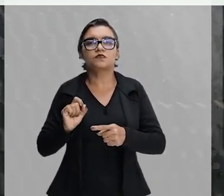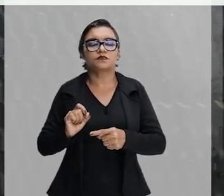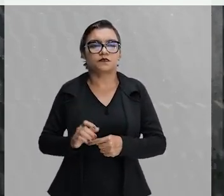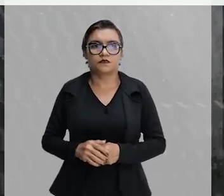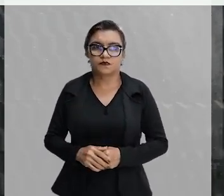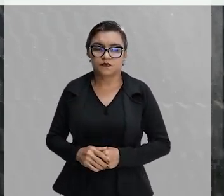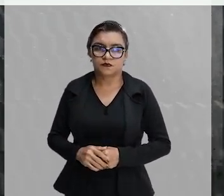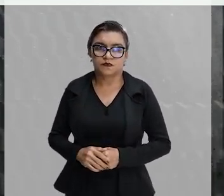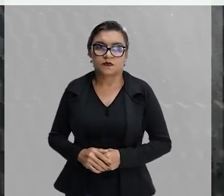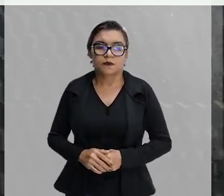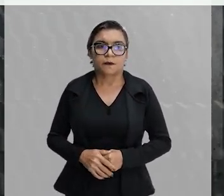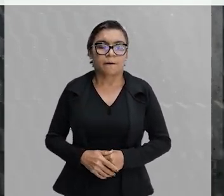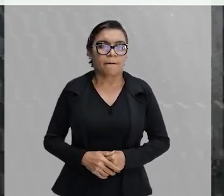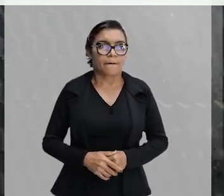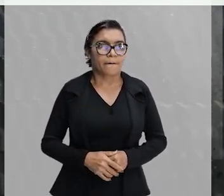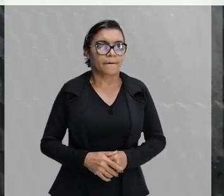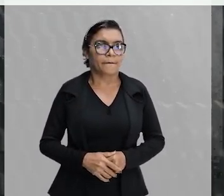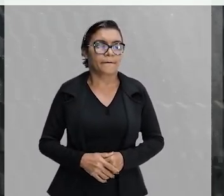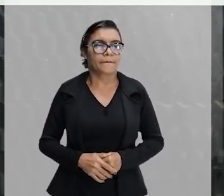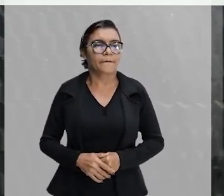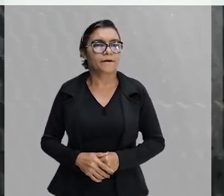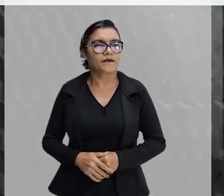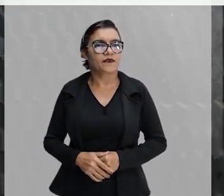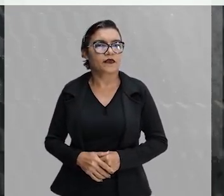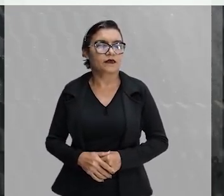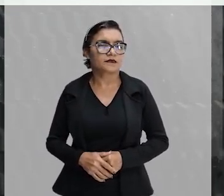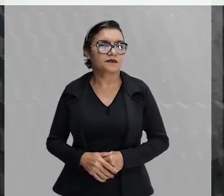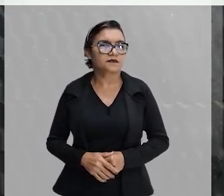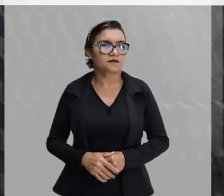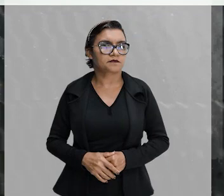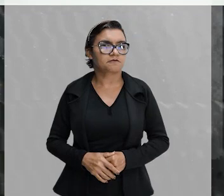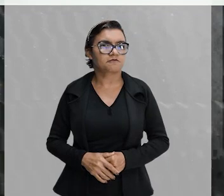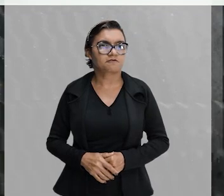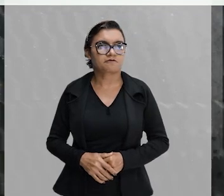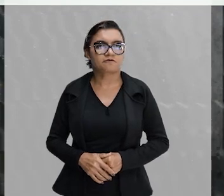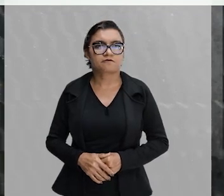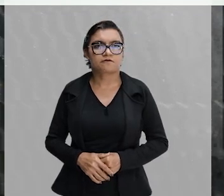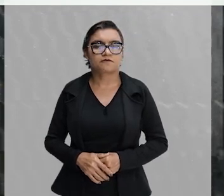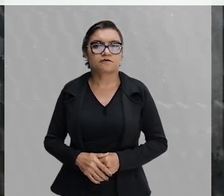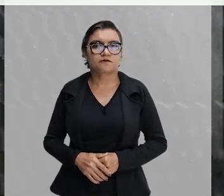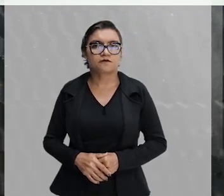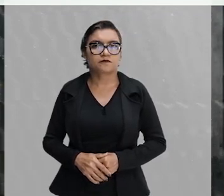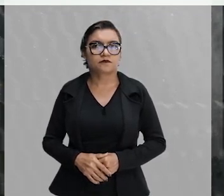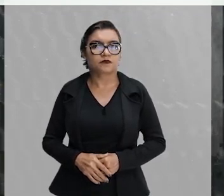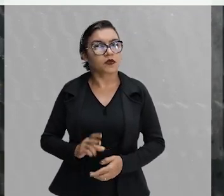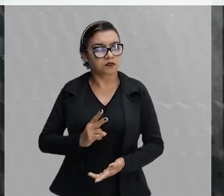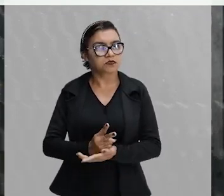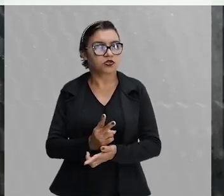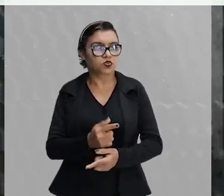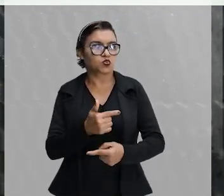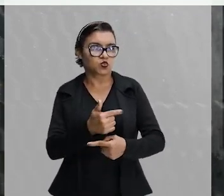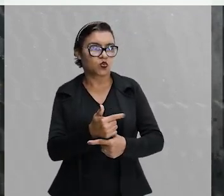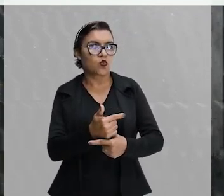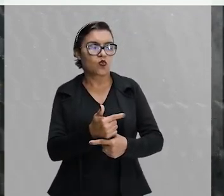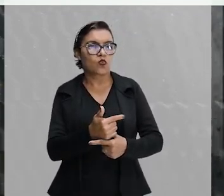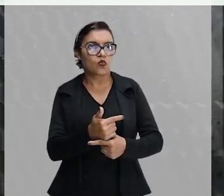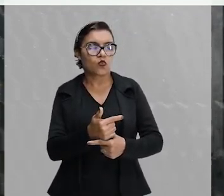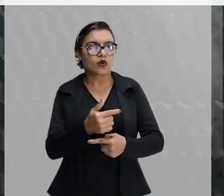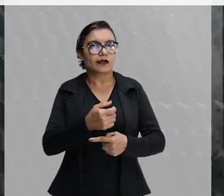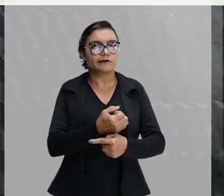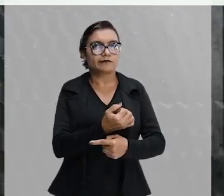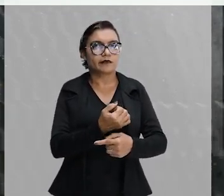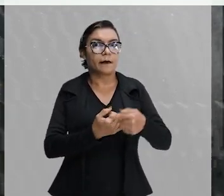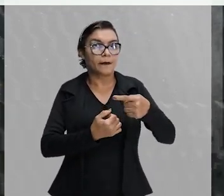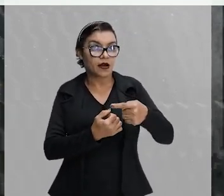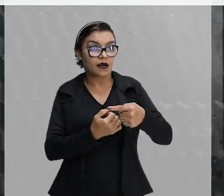vai ser igual a quanto? Vamos lá, né? Vou fazer assim, ó. Mantenho 2, né? 2 dividido por